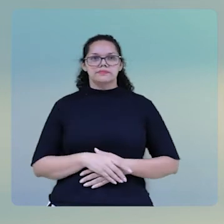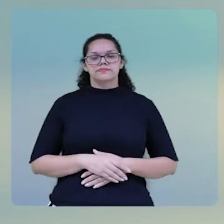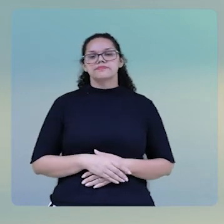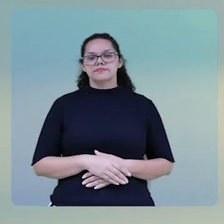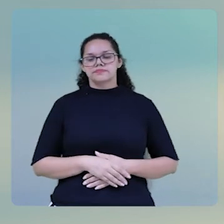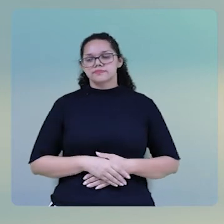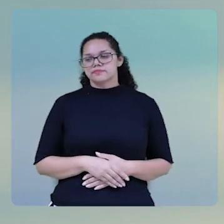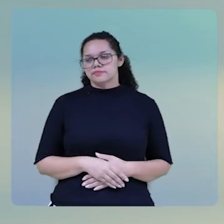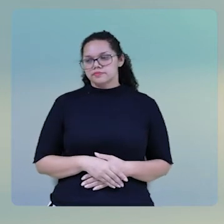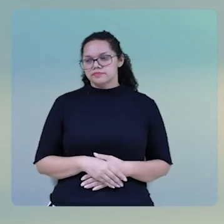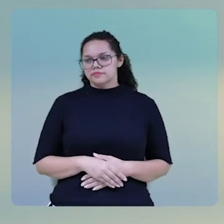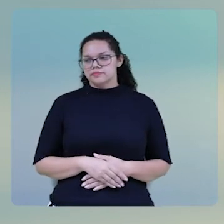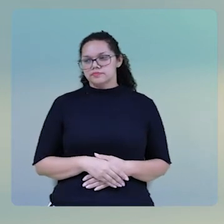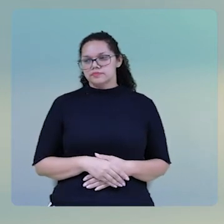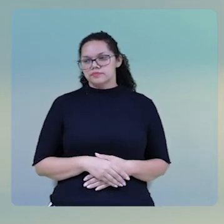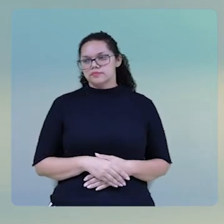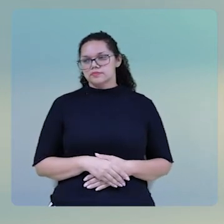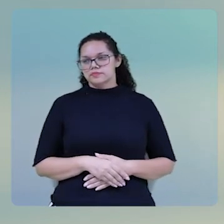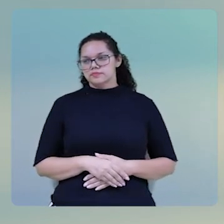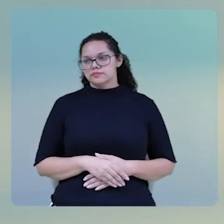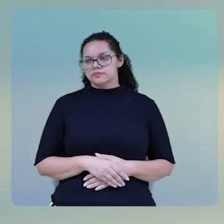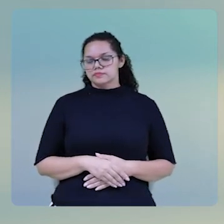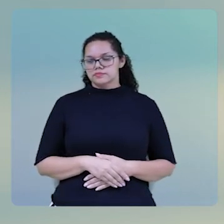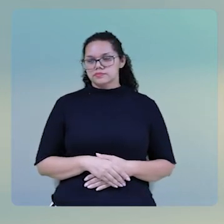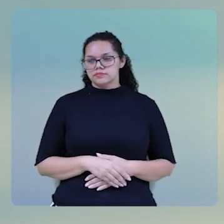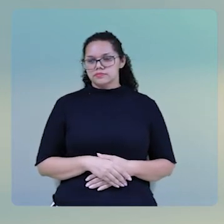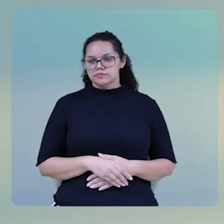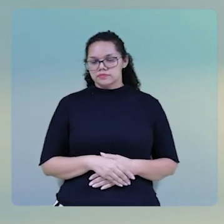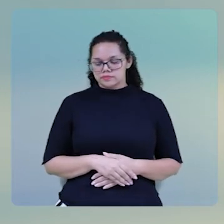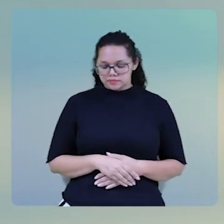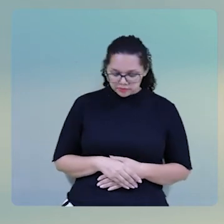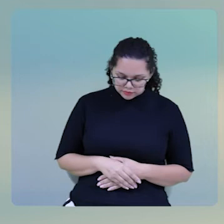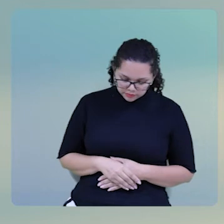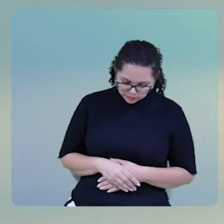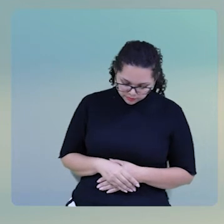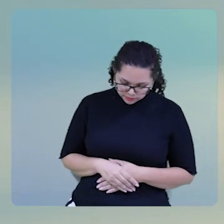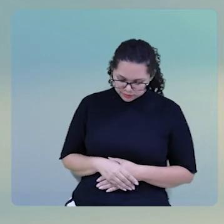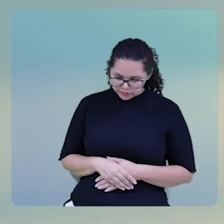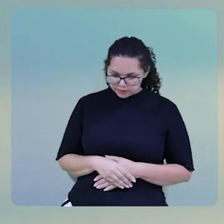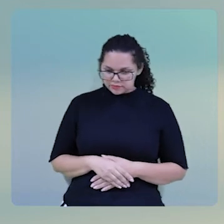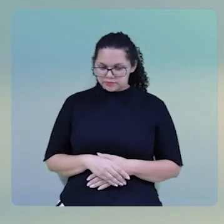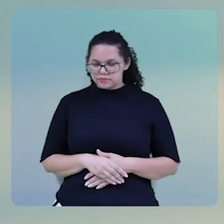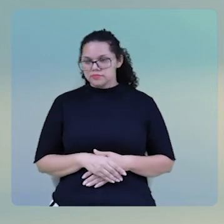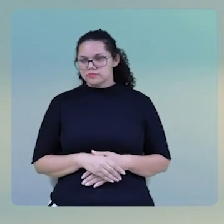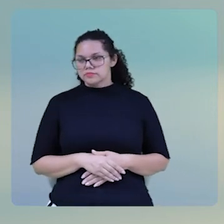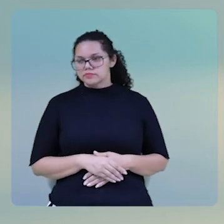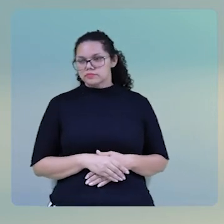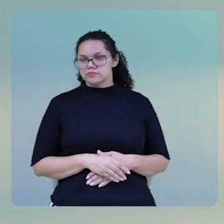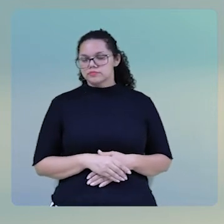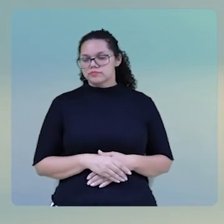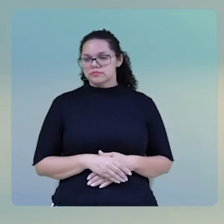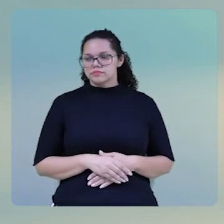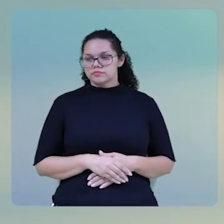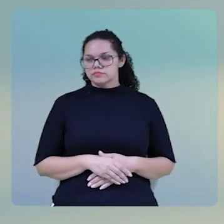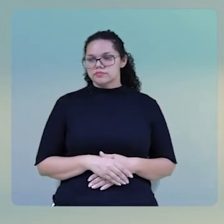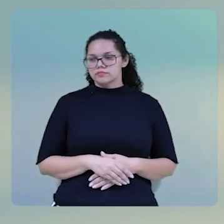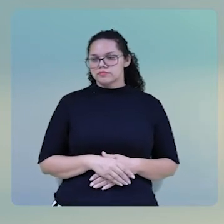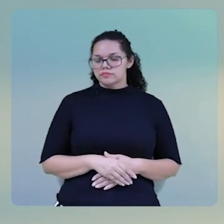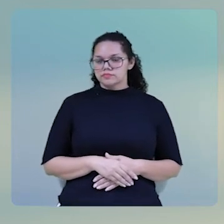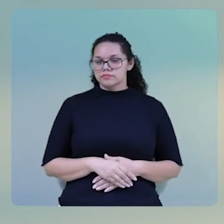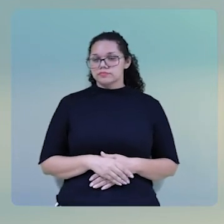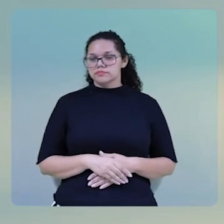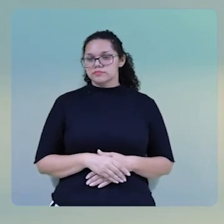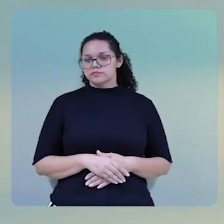item A como resposta. Tá bom? 0,5 é a mesma coisa que 5 vezes 10 a menos 1. Tá certo? Você está vendo que a quantidade de questões que